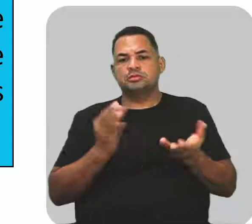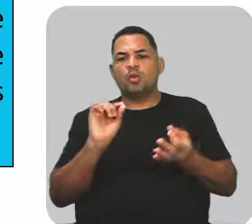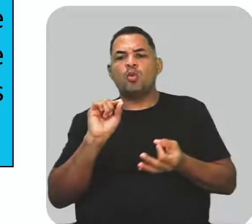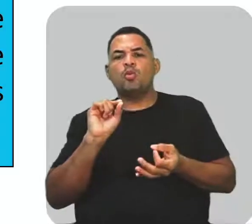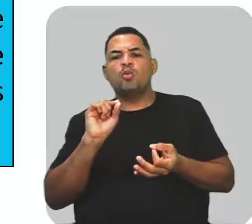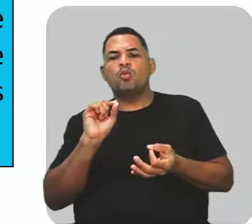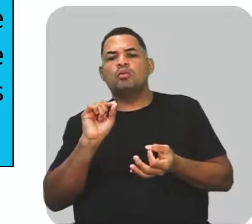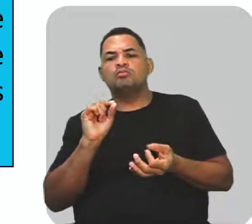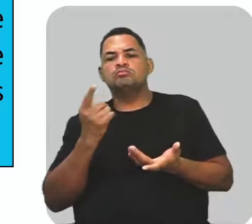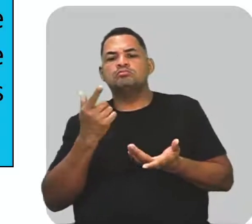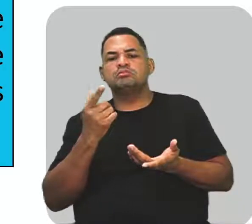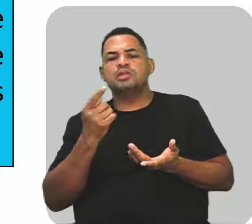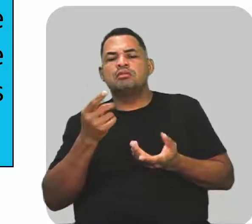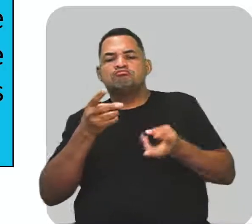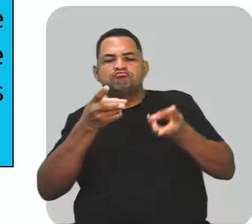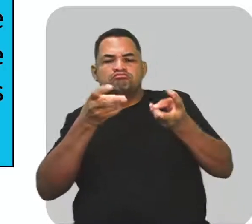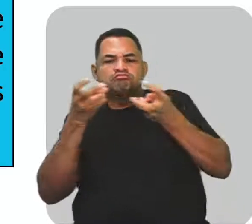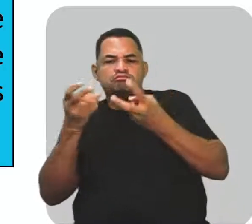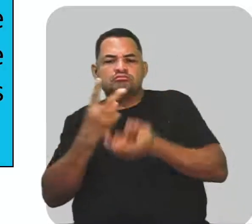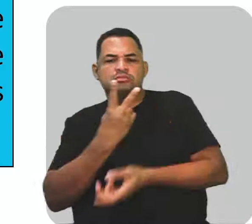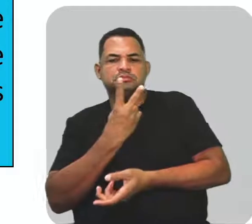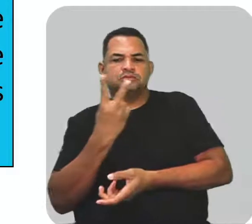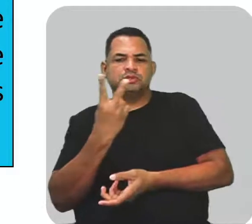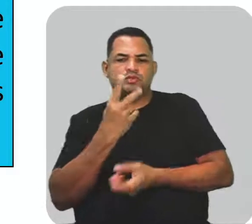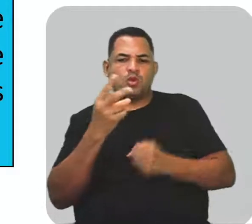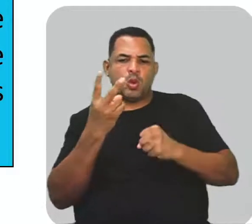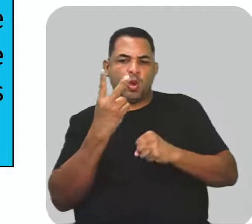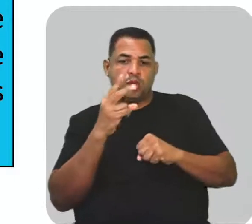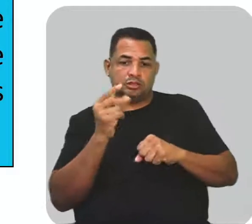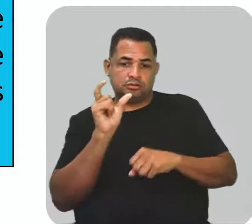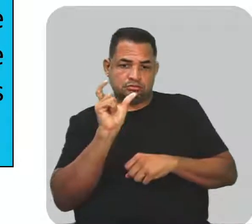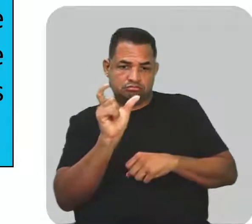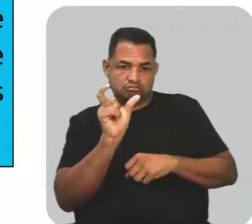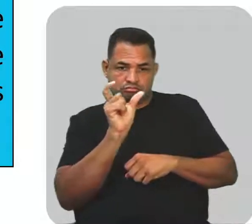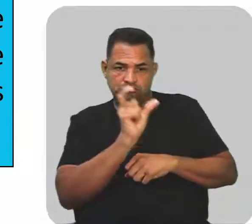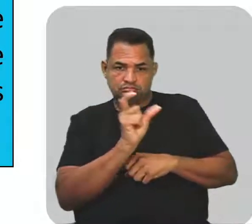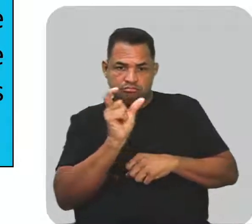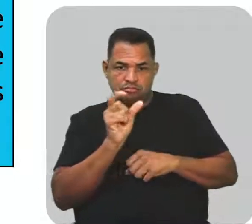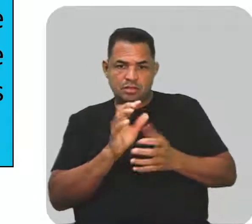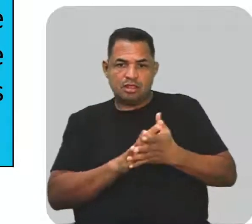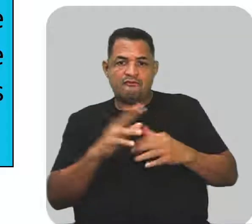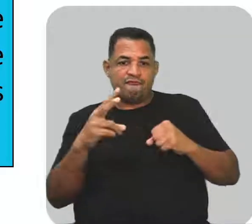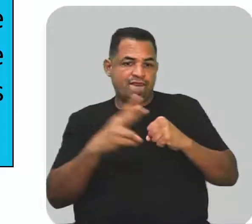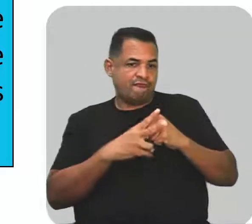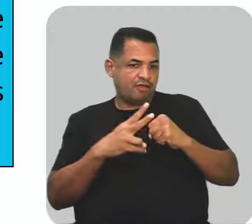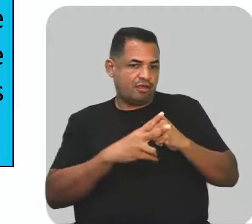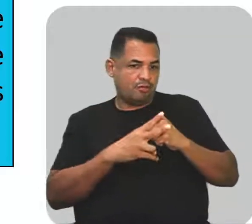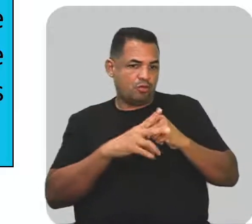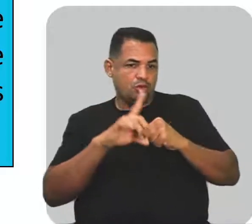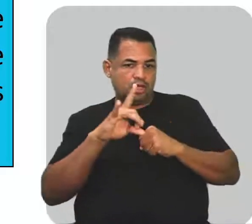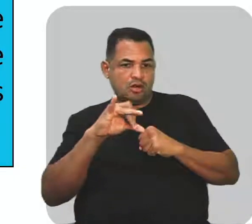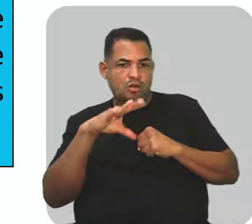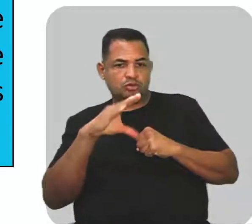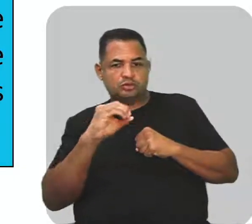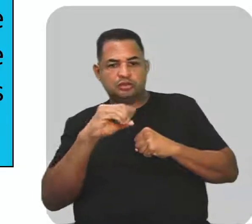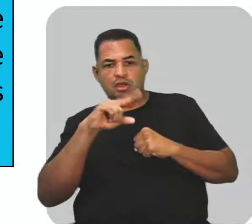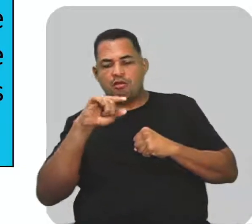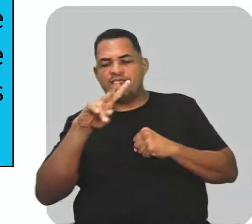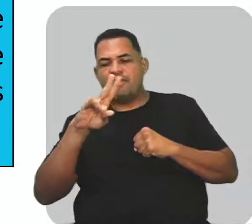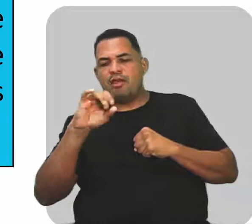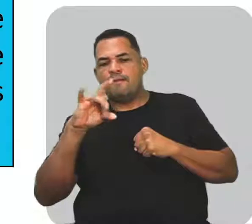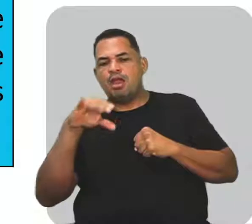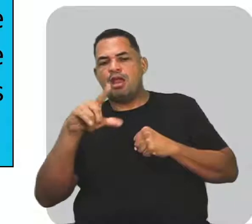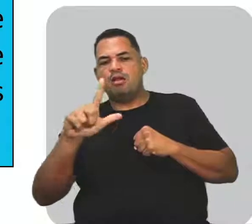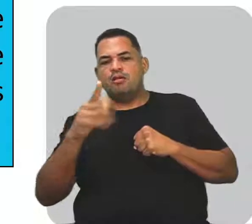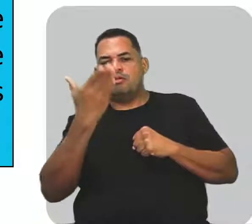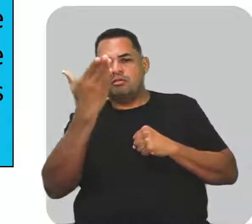nós temos em destaques 2 palavras aqui no conceito: verbo e locução verbal. Então, falou